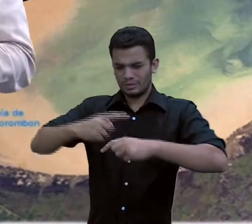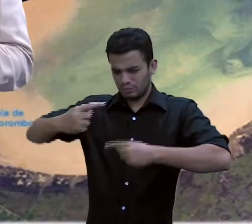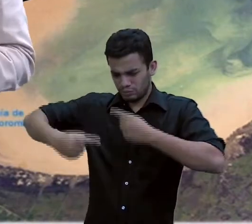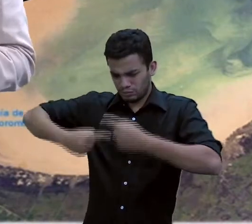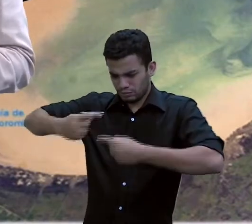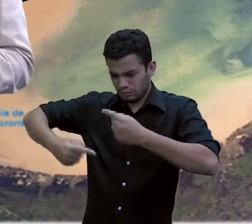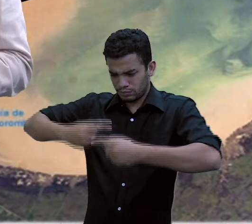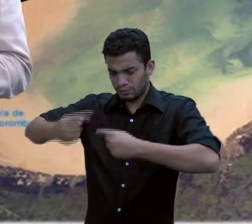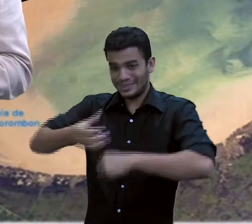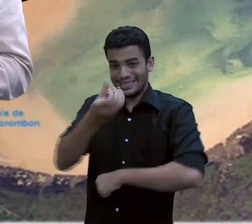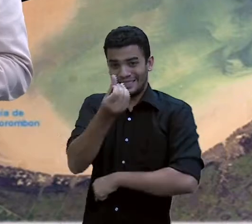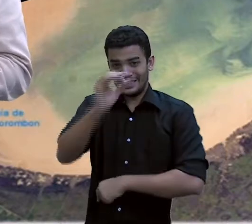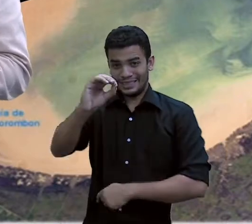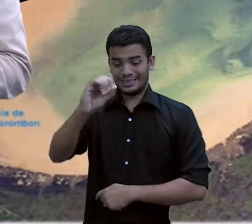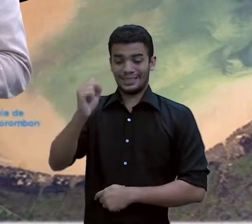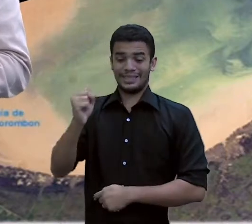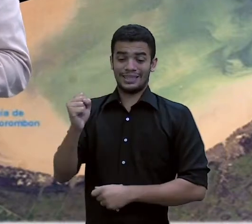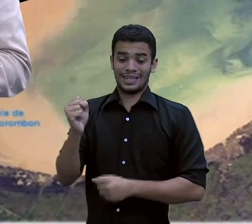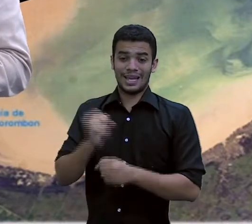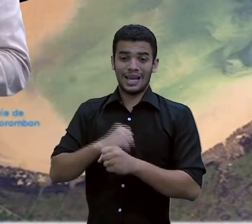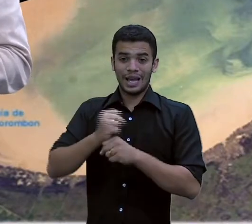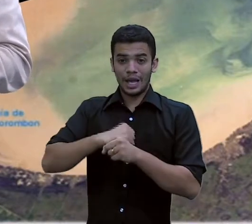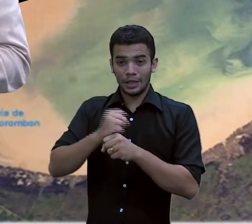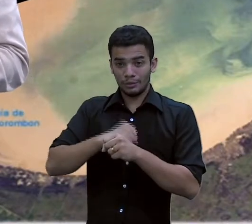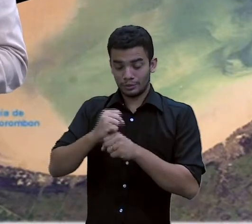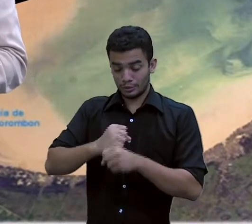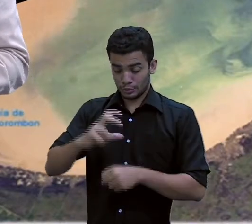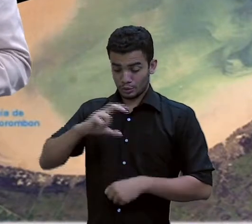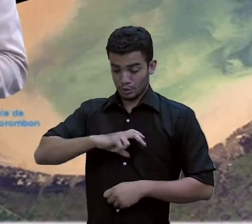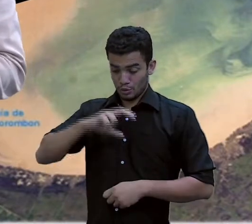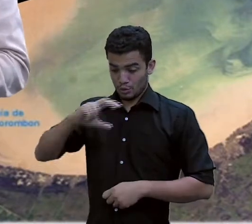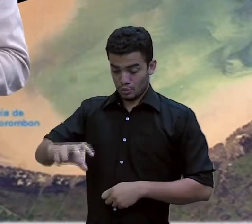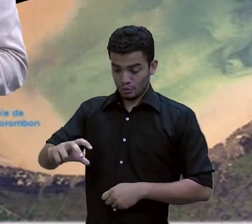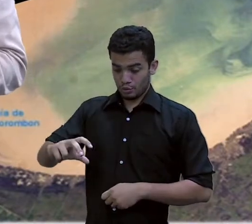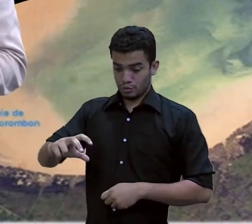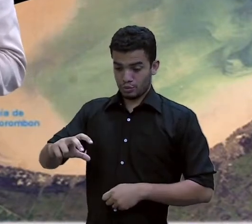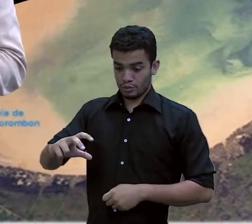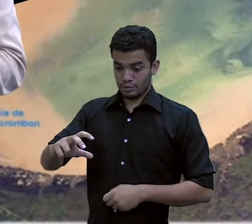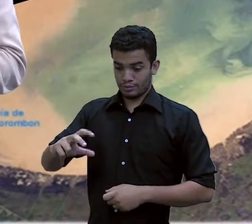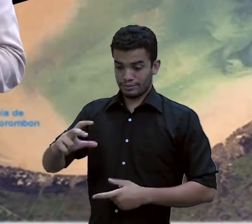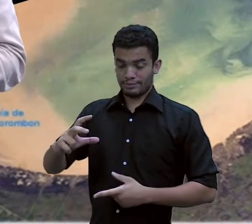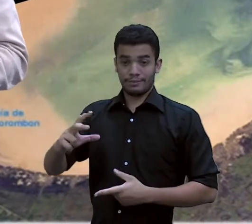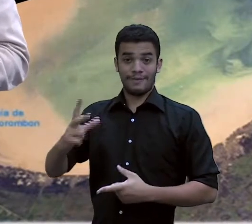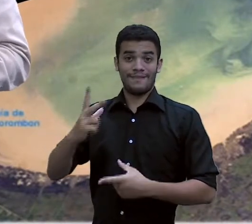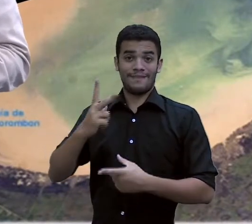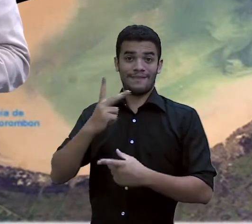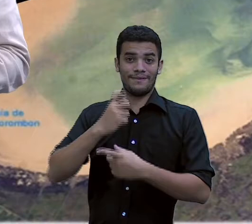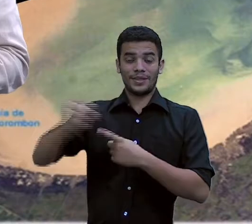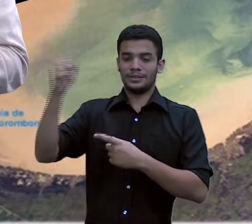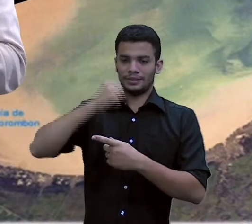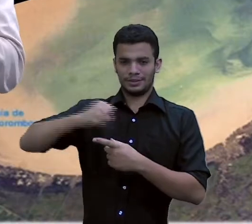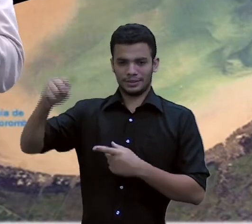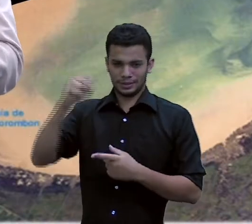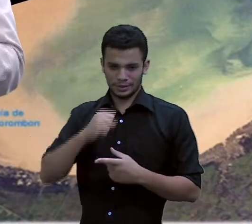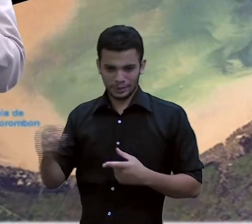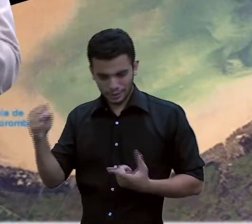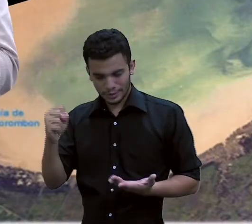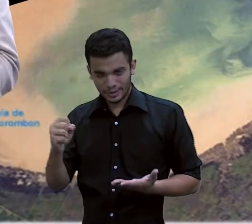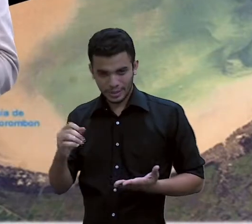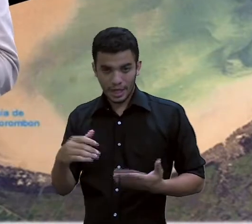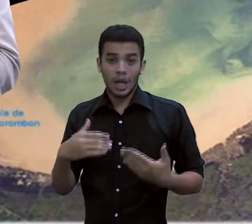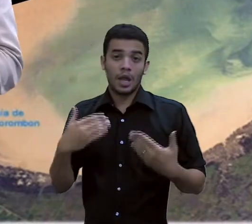Europa, os lusitanos resolveram acertar os ponteiros aqui na América. E foi então que a peleja por aqui